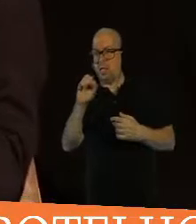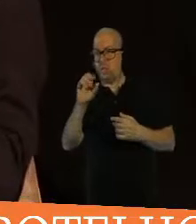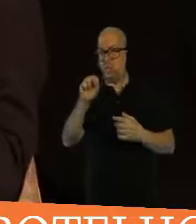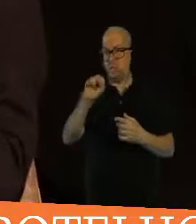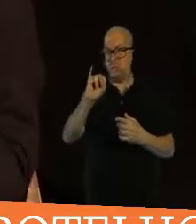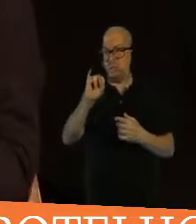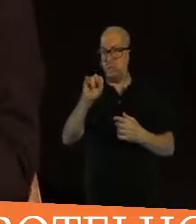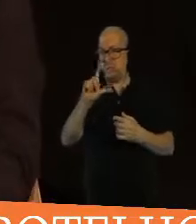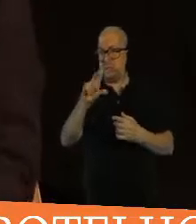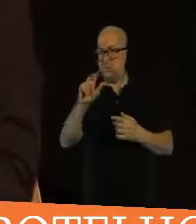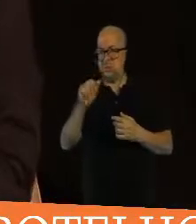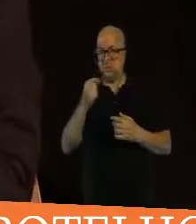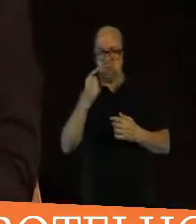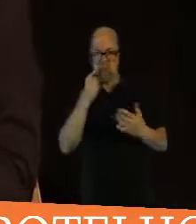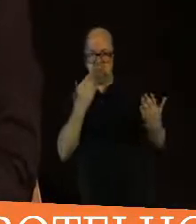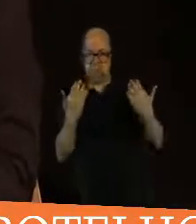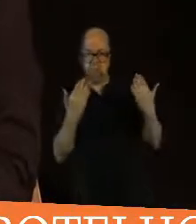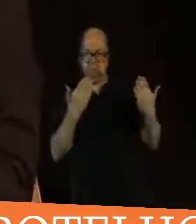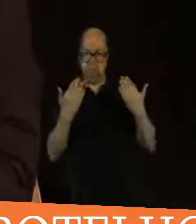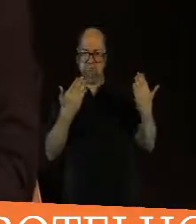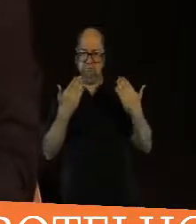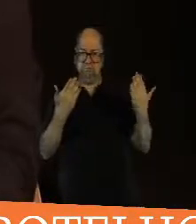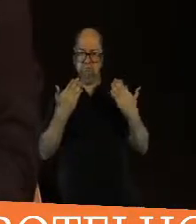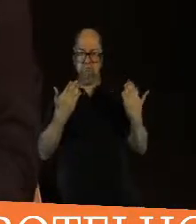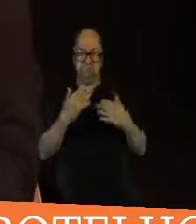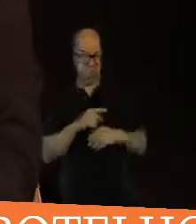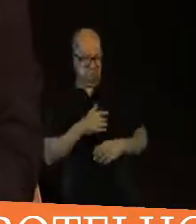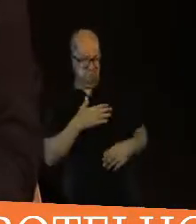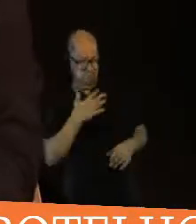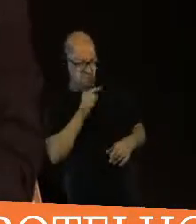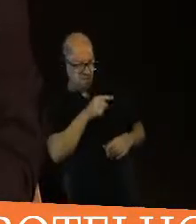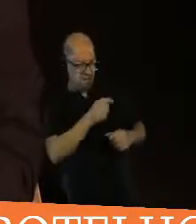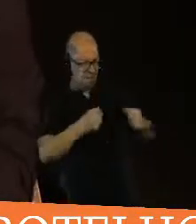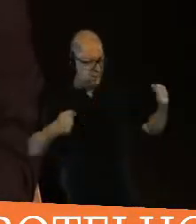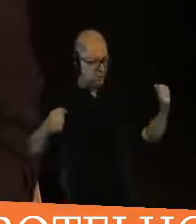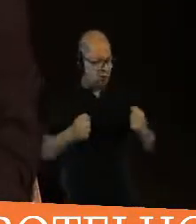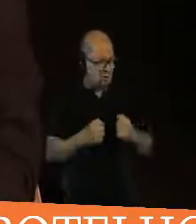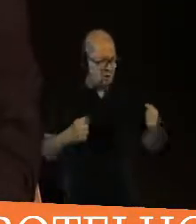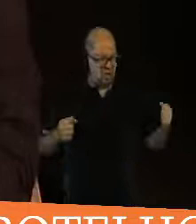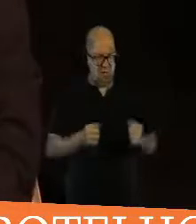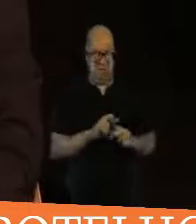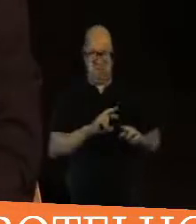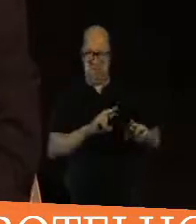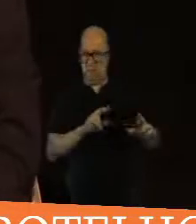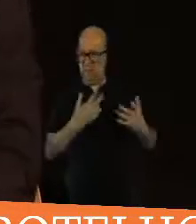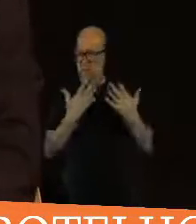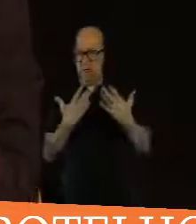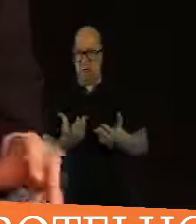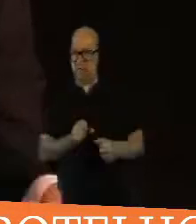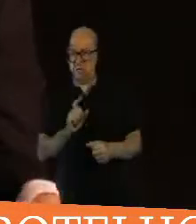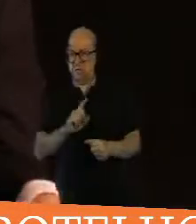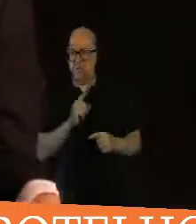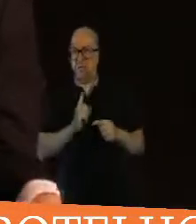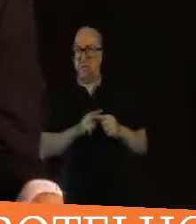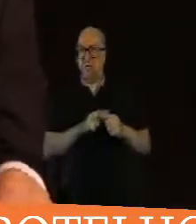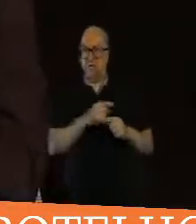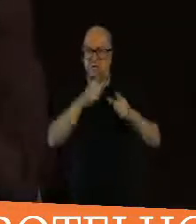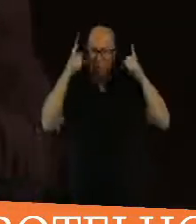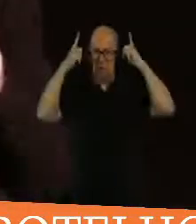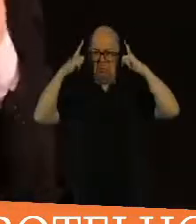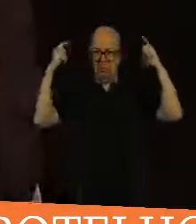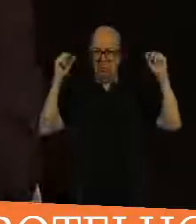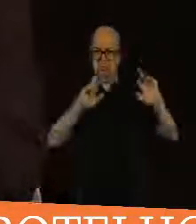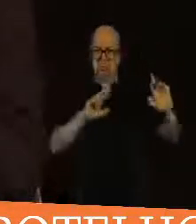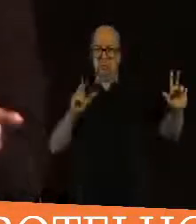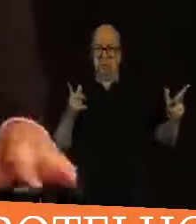pessoal toma um pouco de susto, né? Espera aí, a gente vai aceitar isso aí mesmo? Como é que... Mas